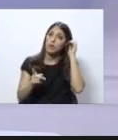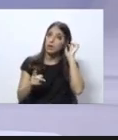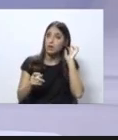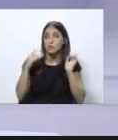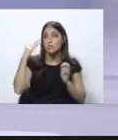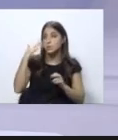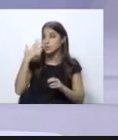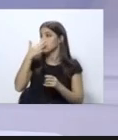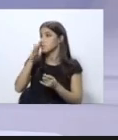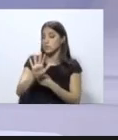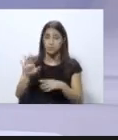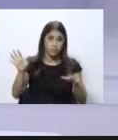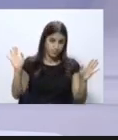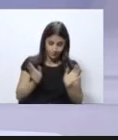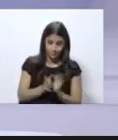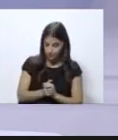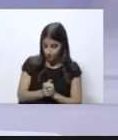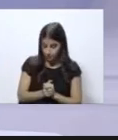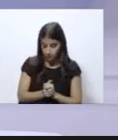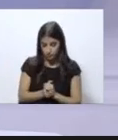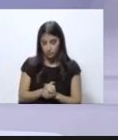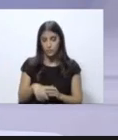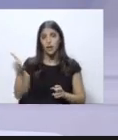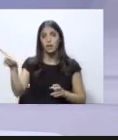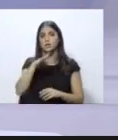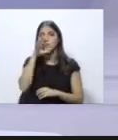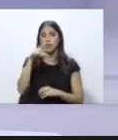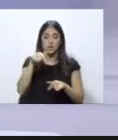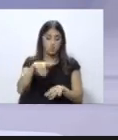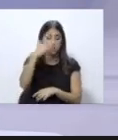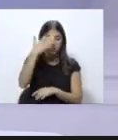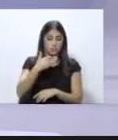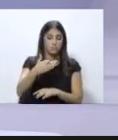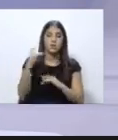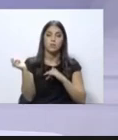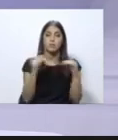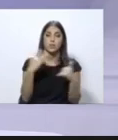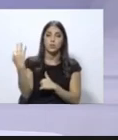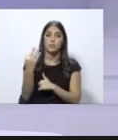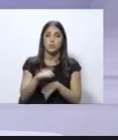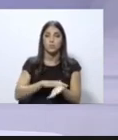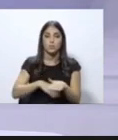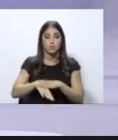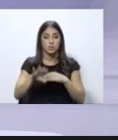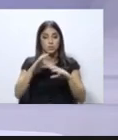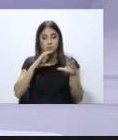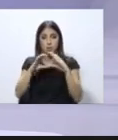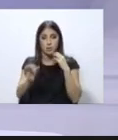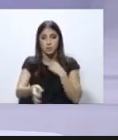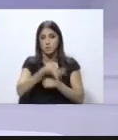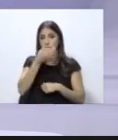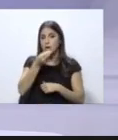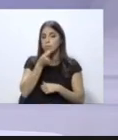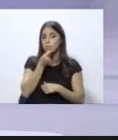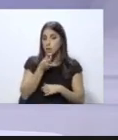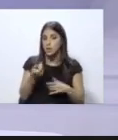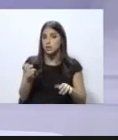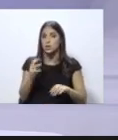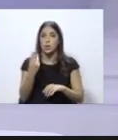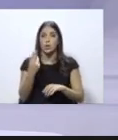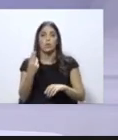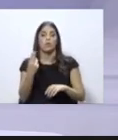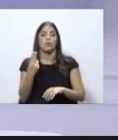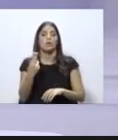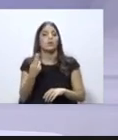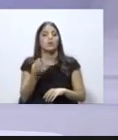imaginem o que era o caso, se tinha dado o caso nesta semana ou neste fim de semana, o Futebol Clube Porto ter feito um comunicado a falar de arbitragens